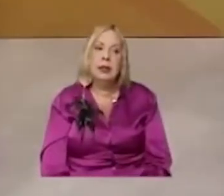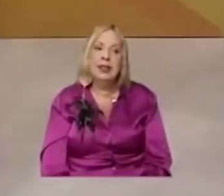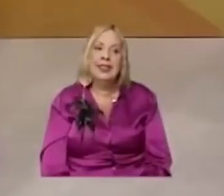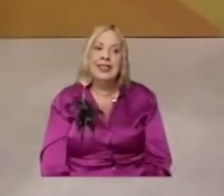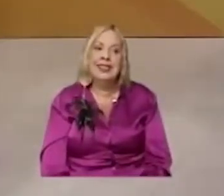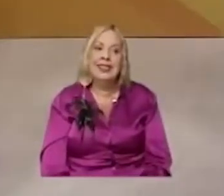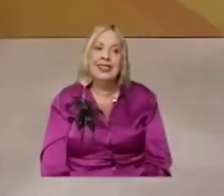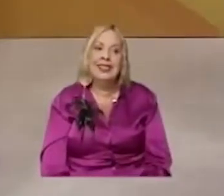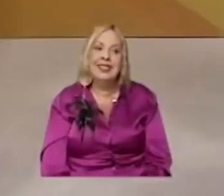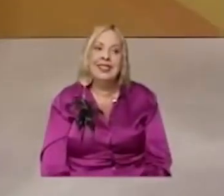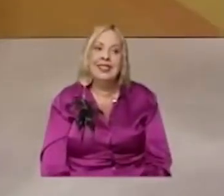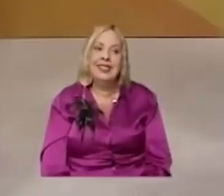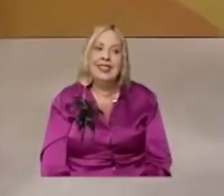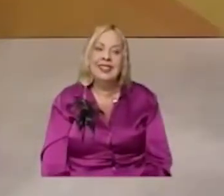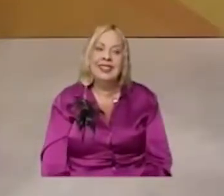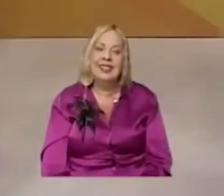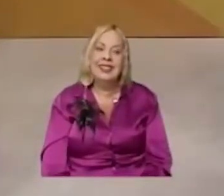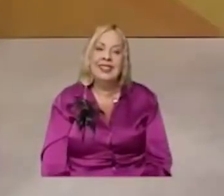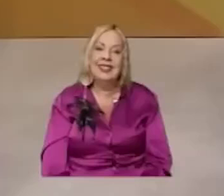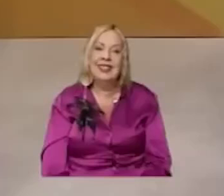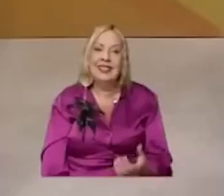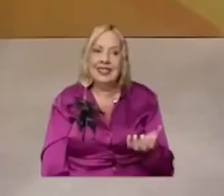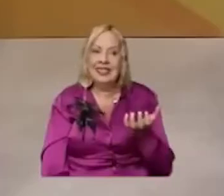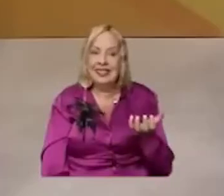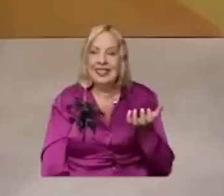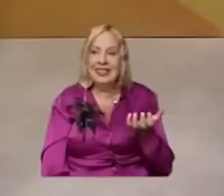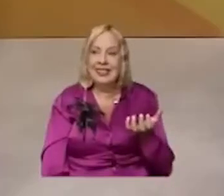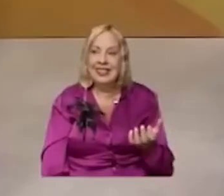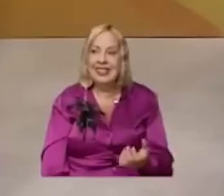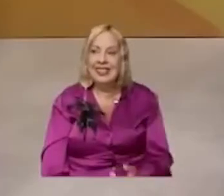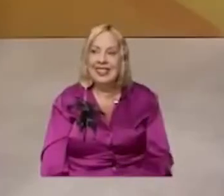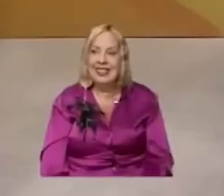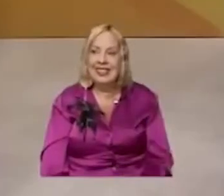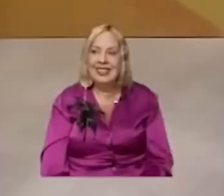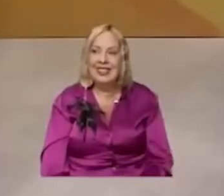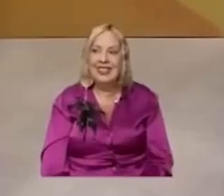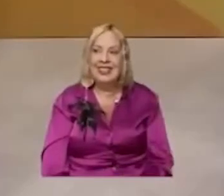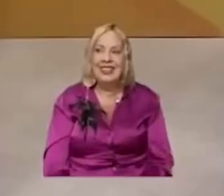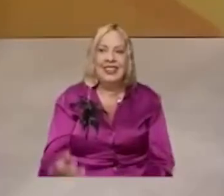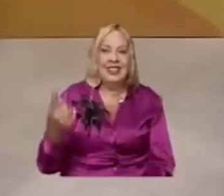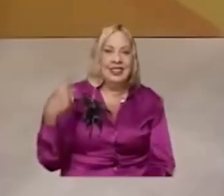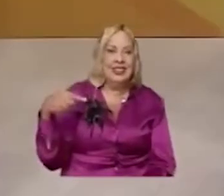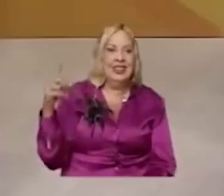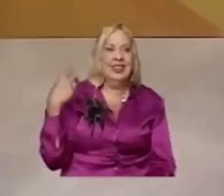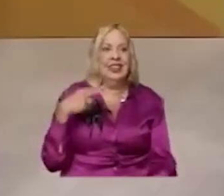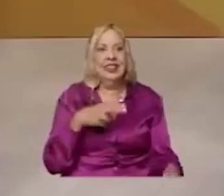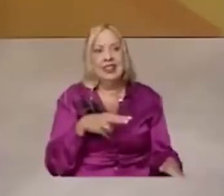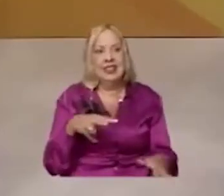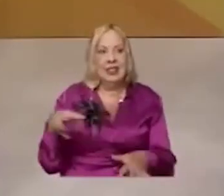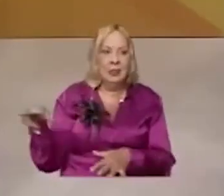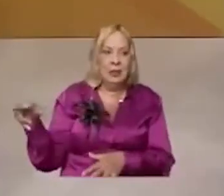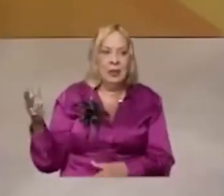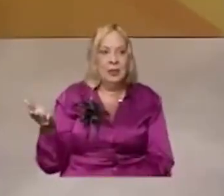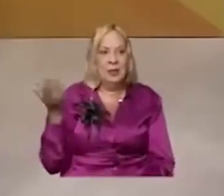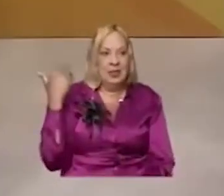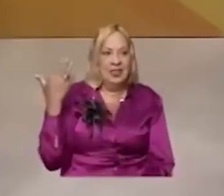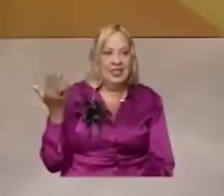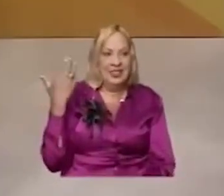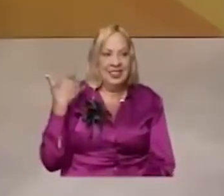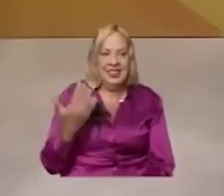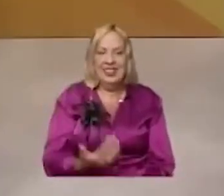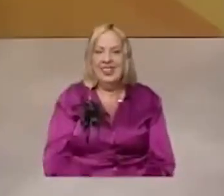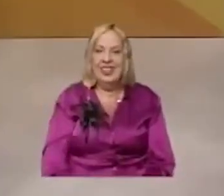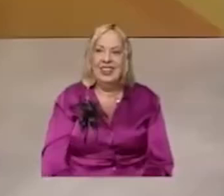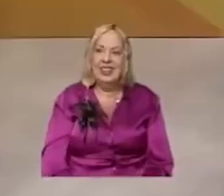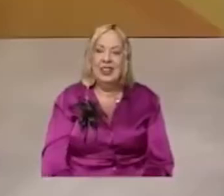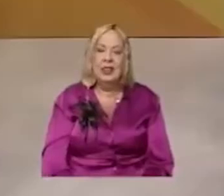compadre? Você quer, né? Pois é, mas você não pode não, porque foi da semana passada. Eu vou te explicar o que é que aconteceu. Pois é, semana